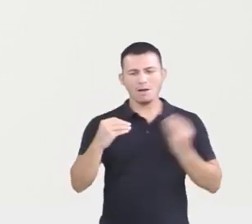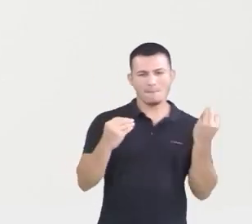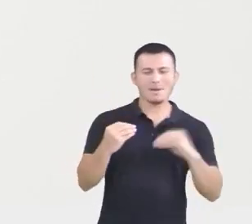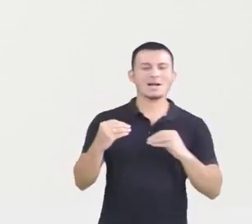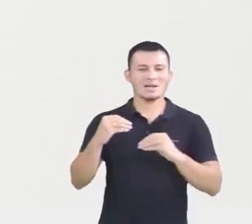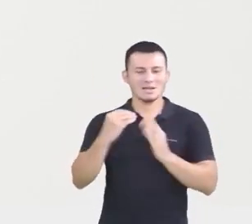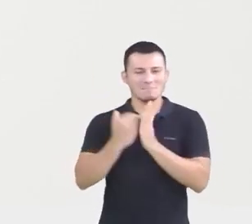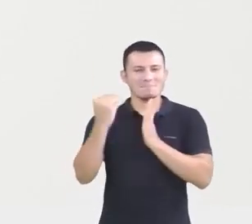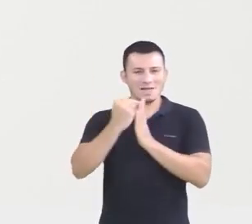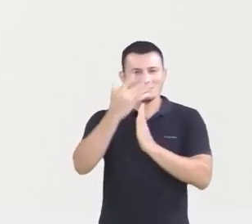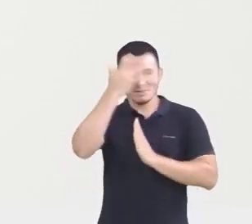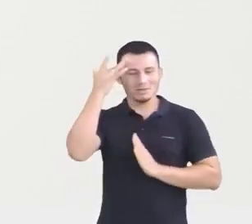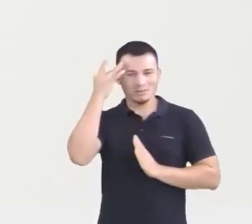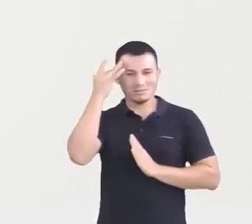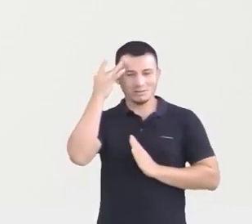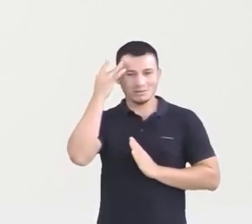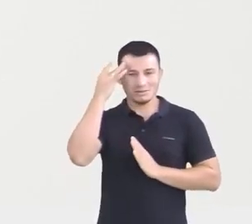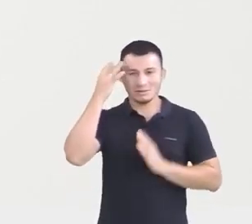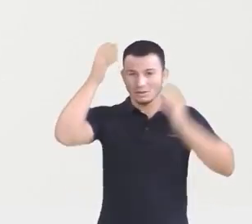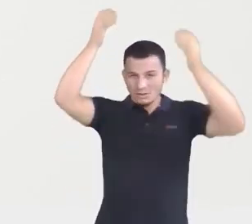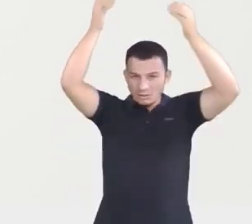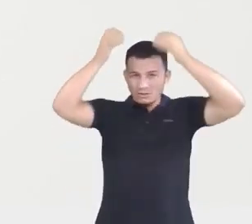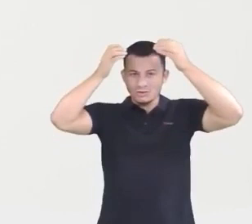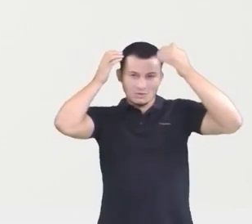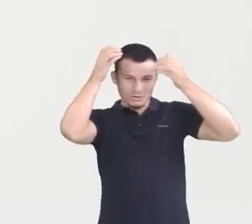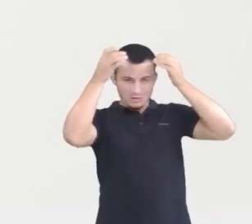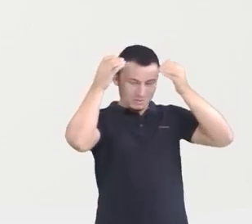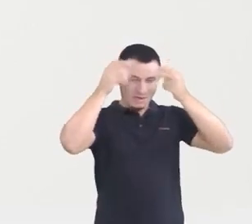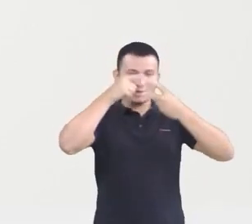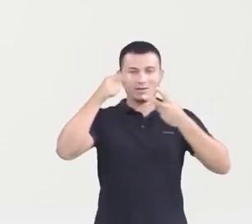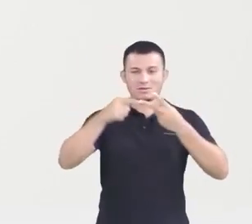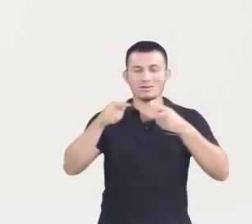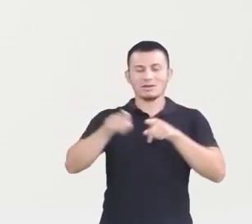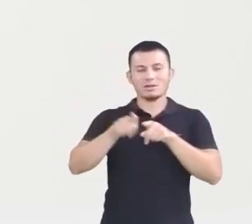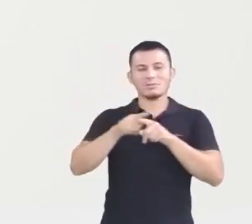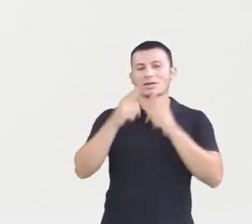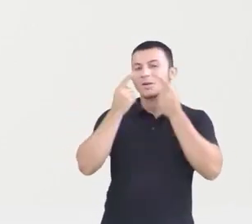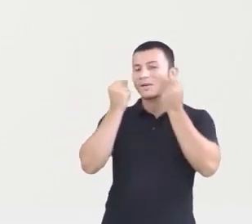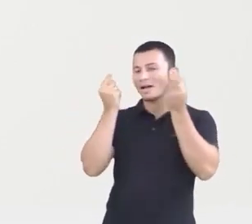personagens como o Chapeleiro Louco e o Gato de Cheshire.